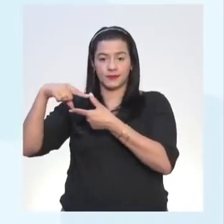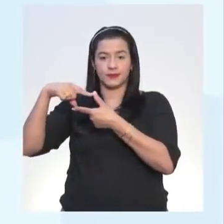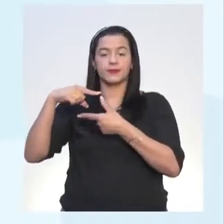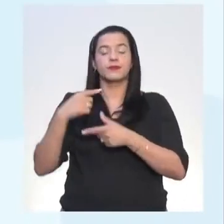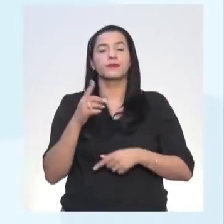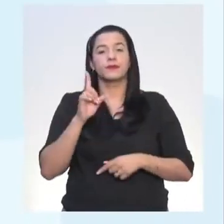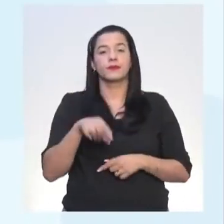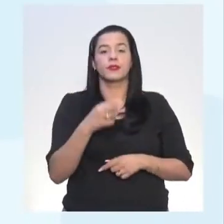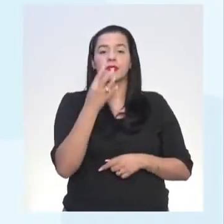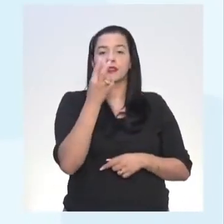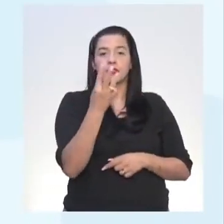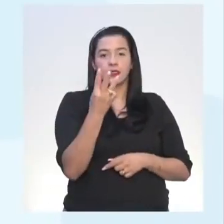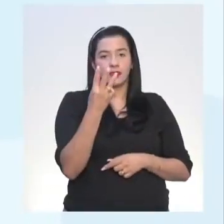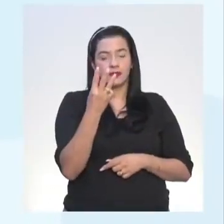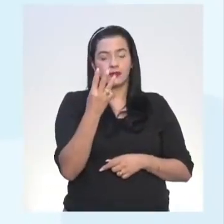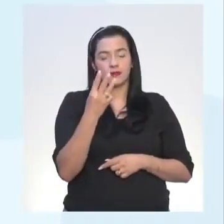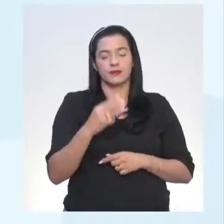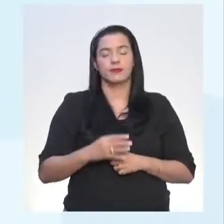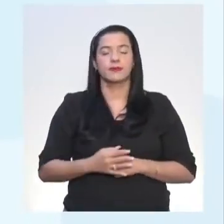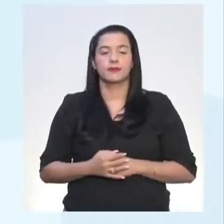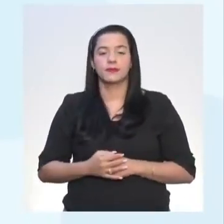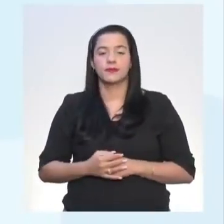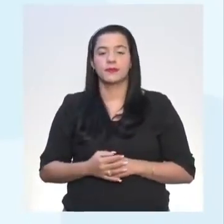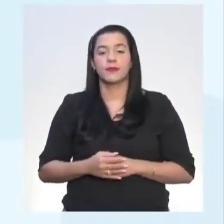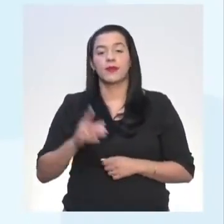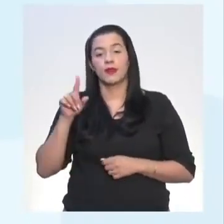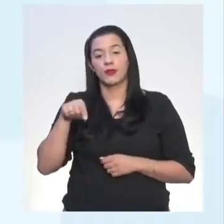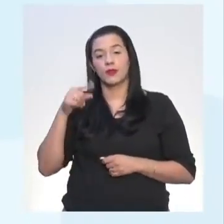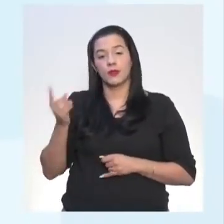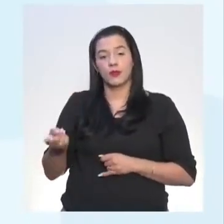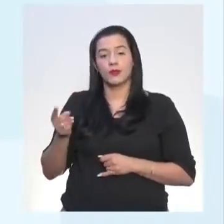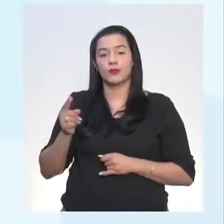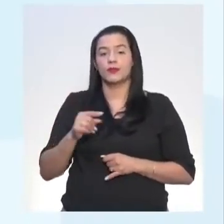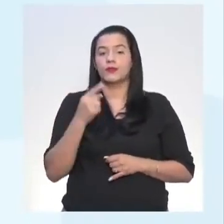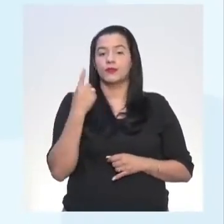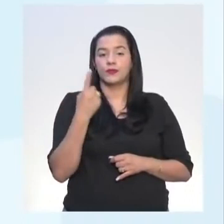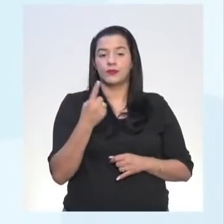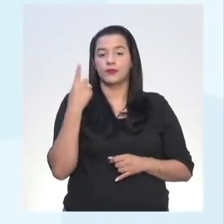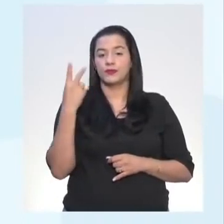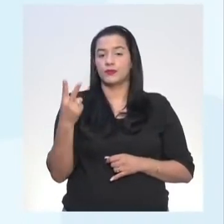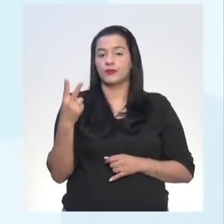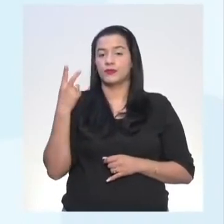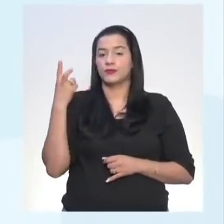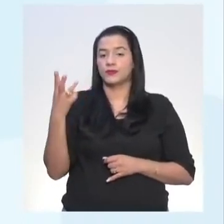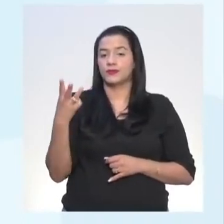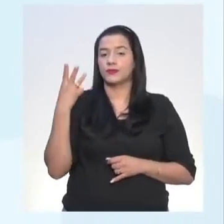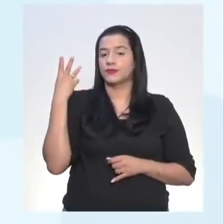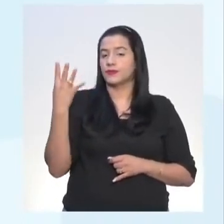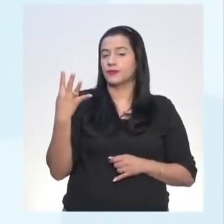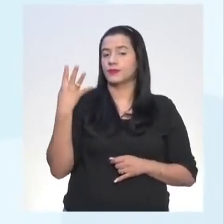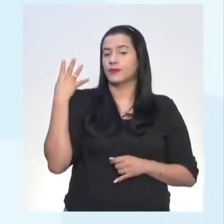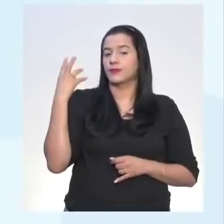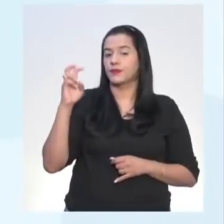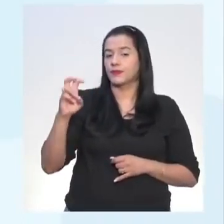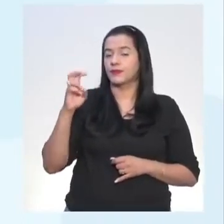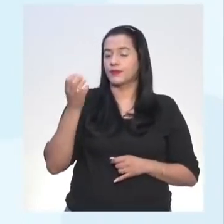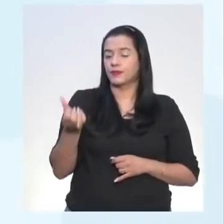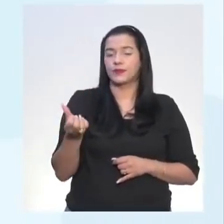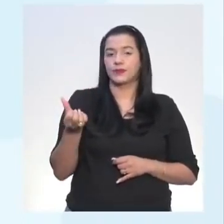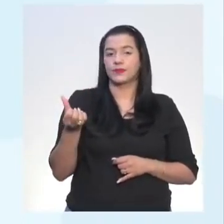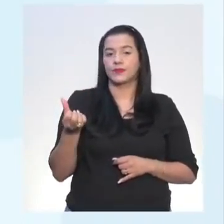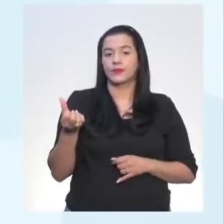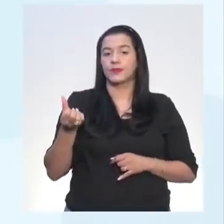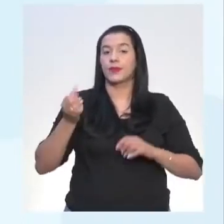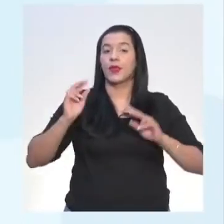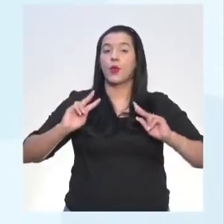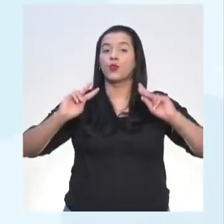Mas ele tem 3 quadradinhos de comprimento. E aqui, ó, tem 1, 2, 3, 4, 5,